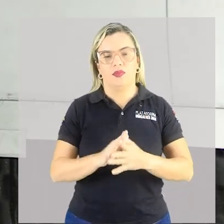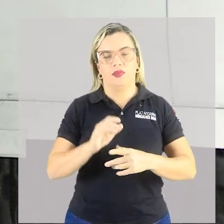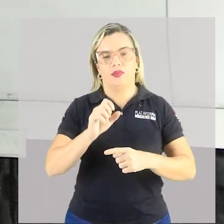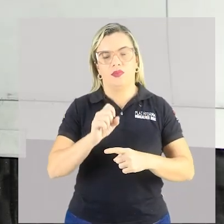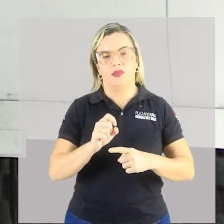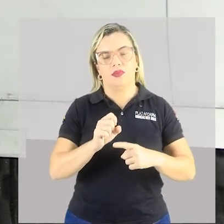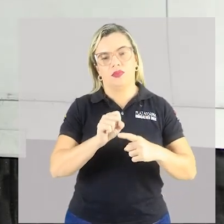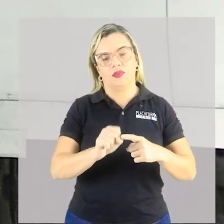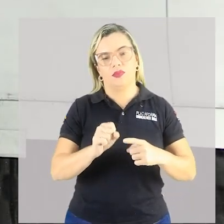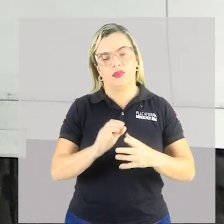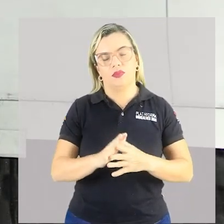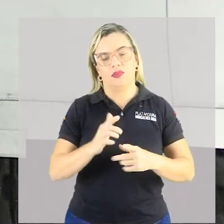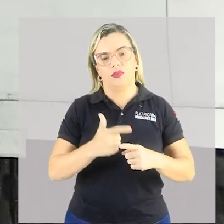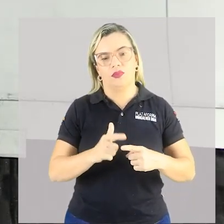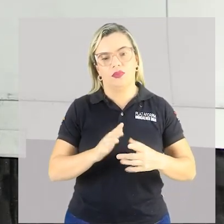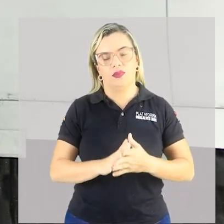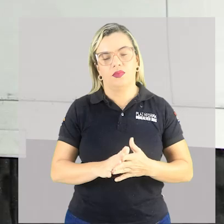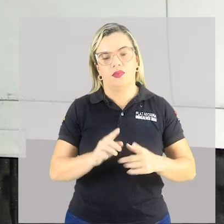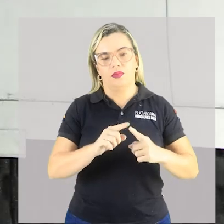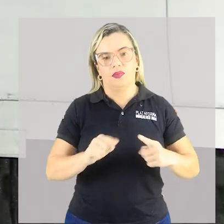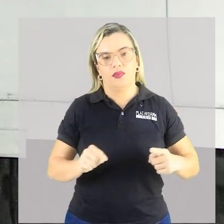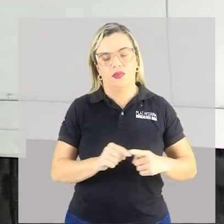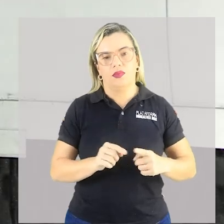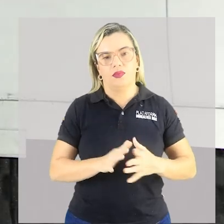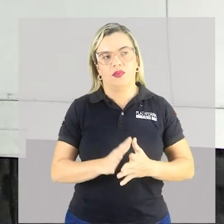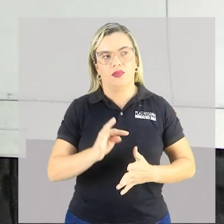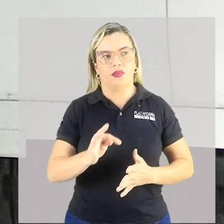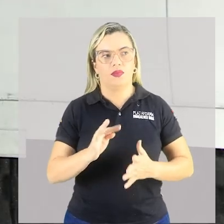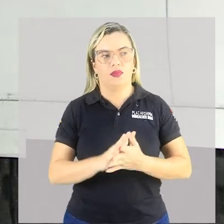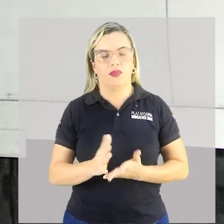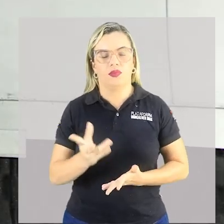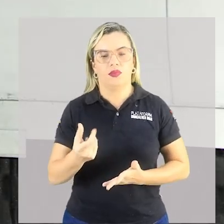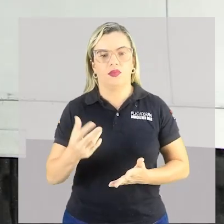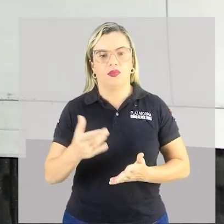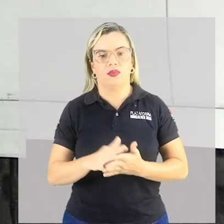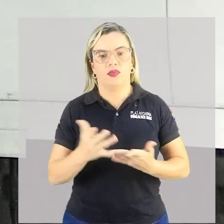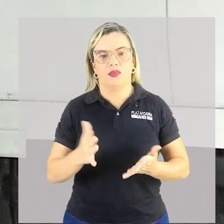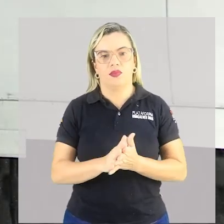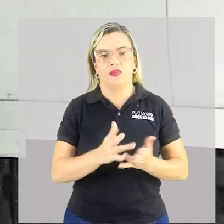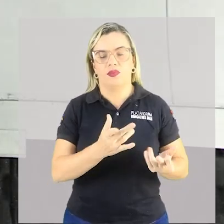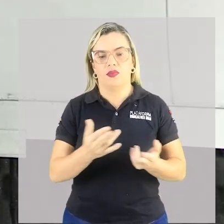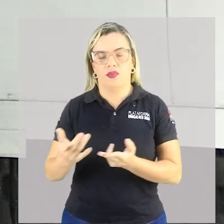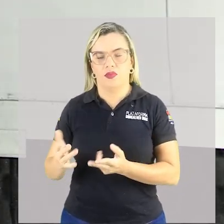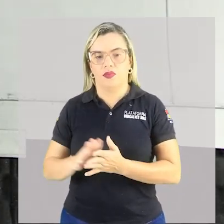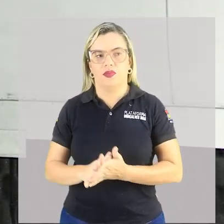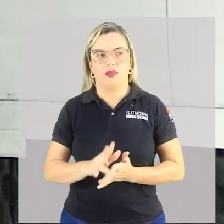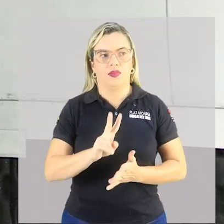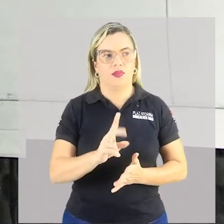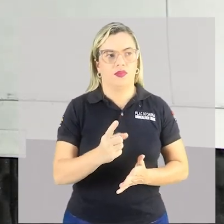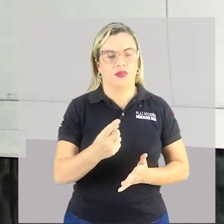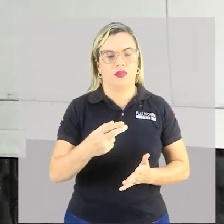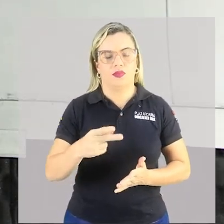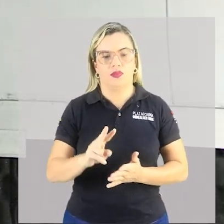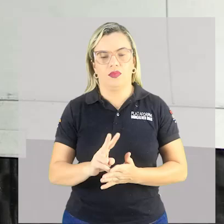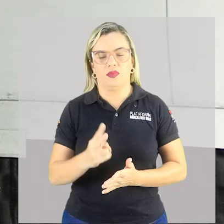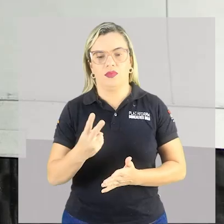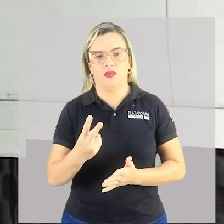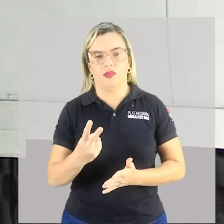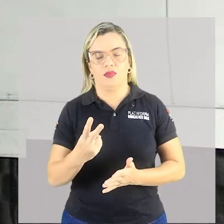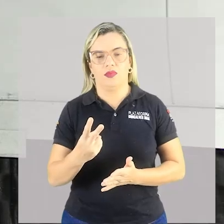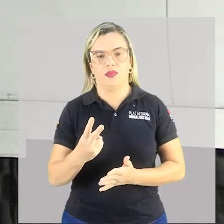Ok. Agora, informações importantes, As velocidades são iguais. E outro detalhe que ele disse pra